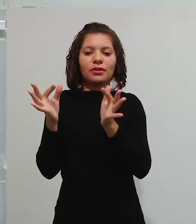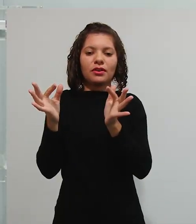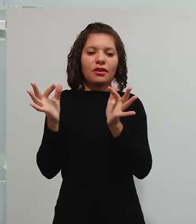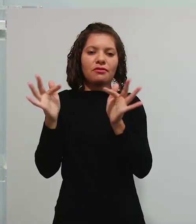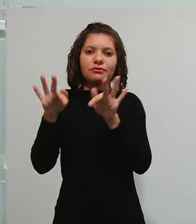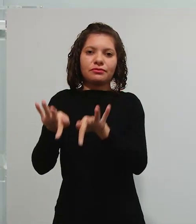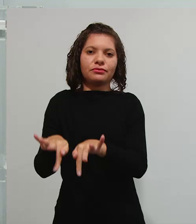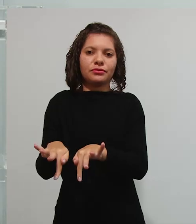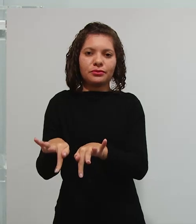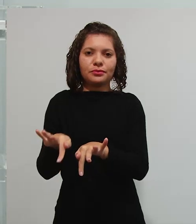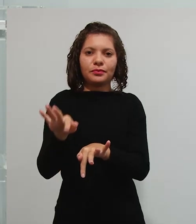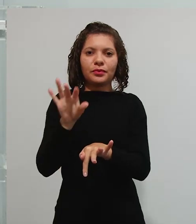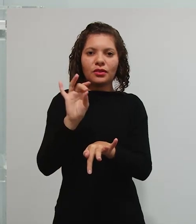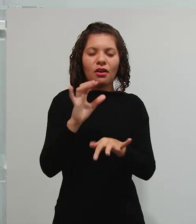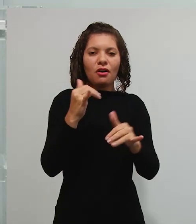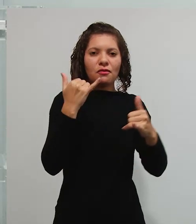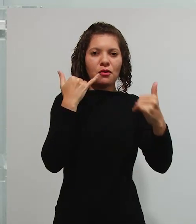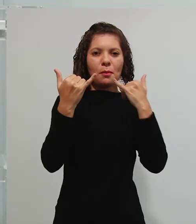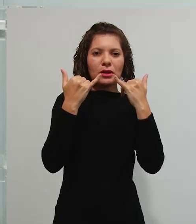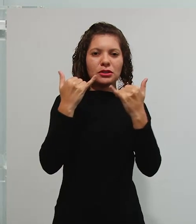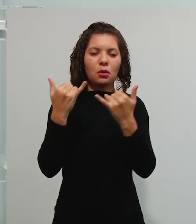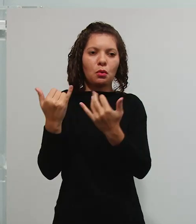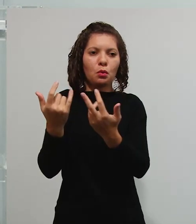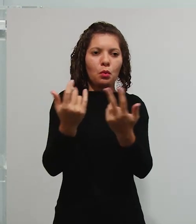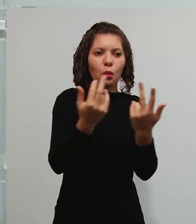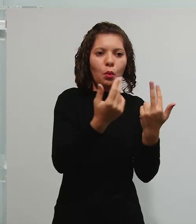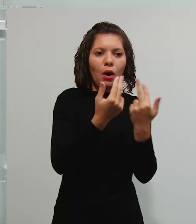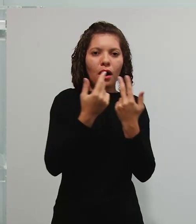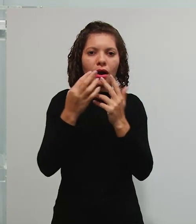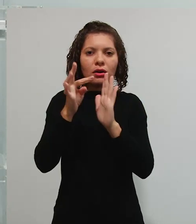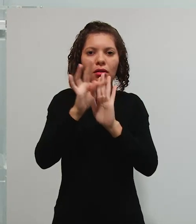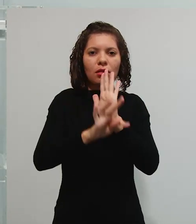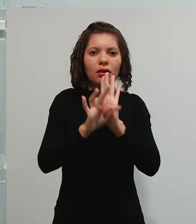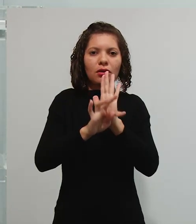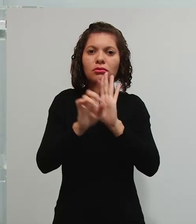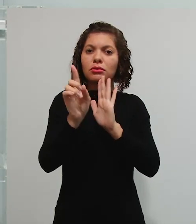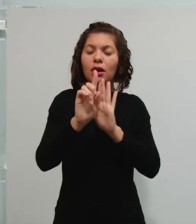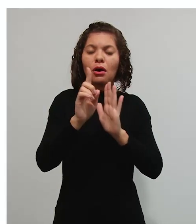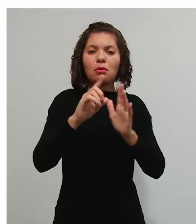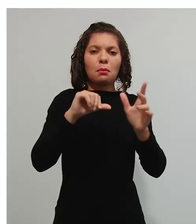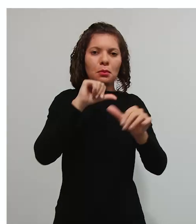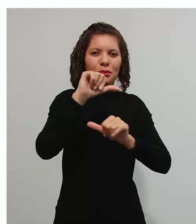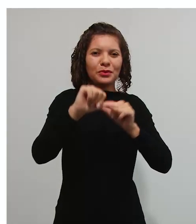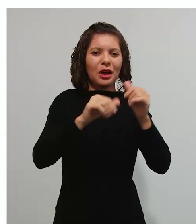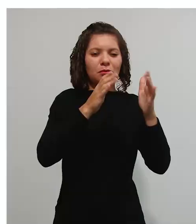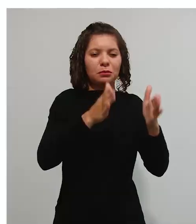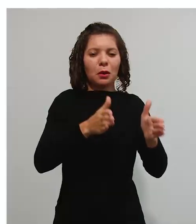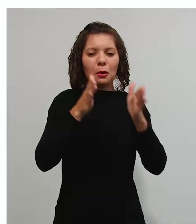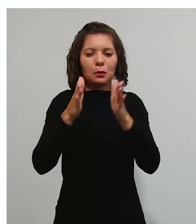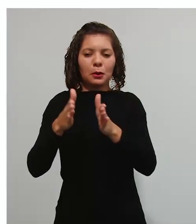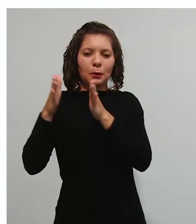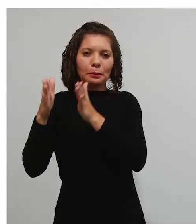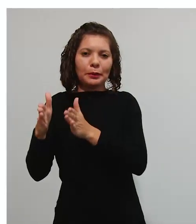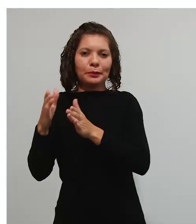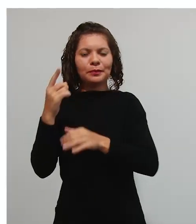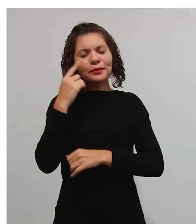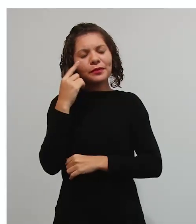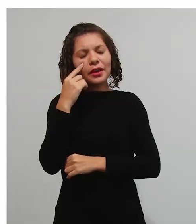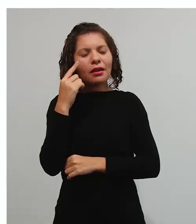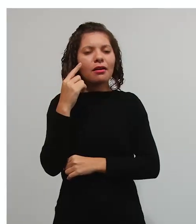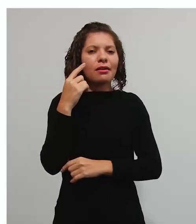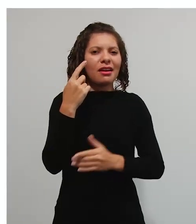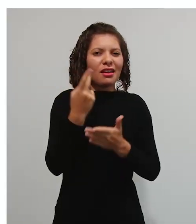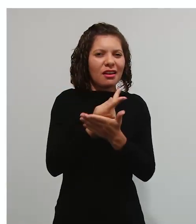informações dentro do texto, as informações têm que ir progredindo, isso é a progressão textual. Verificar se o texto não apresenta erros